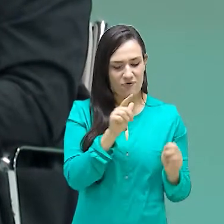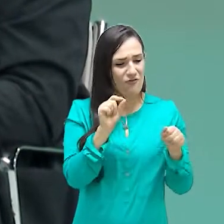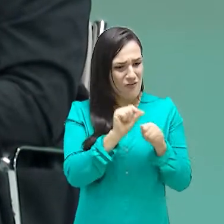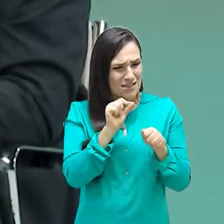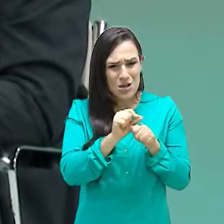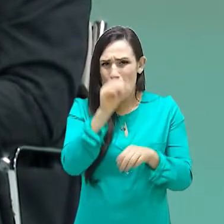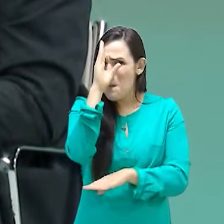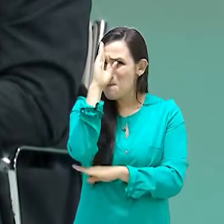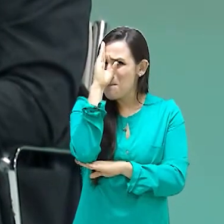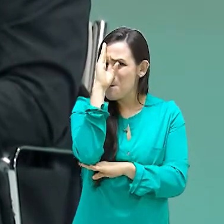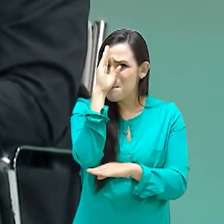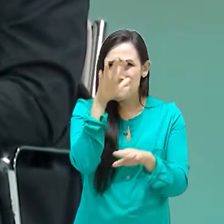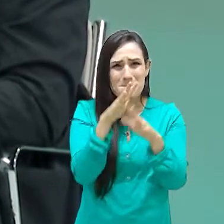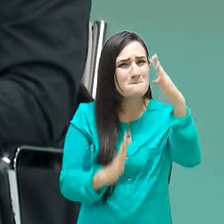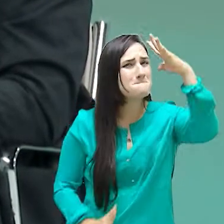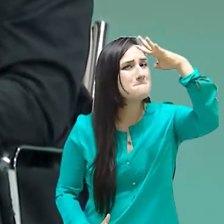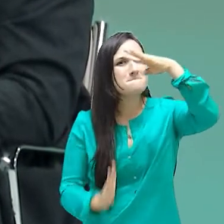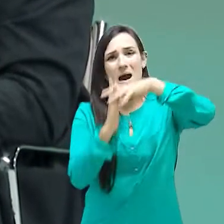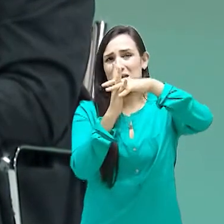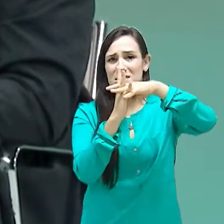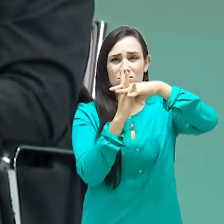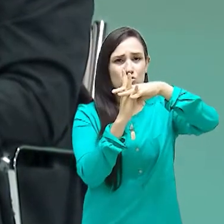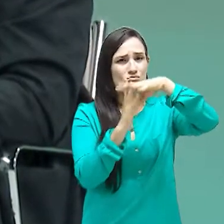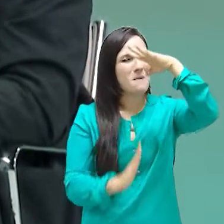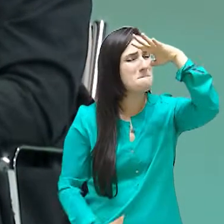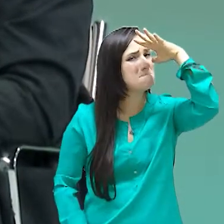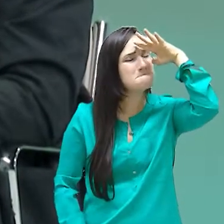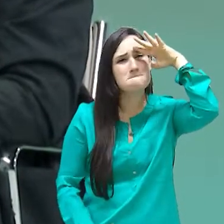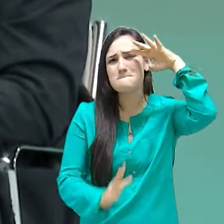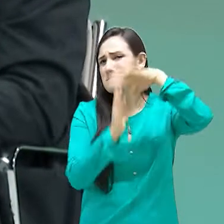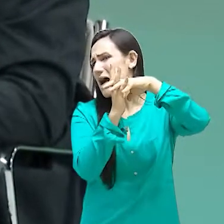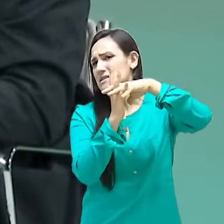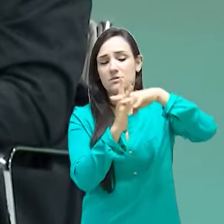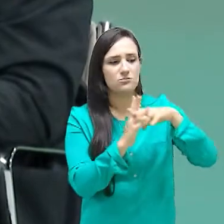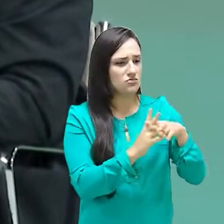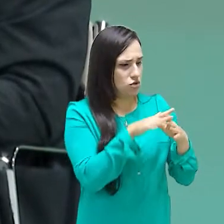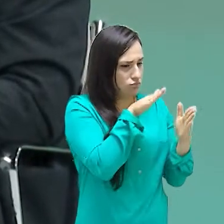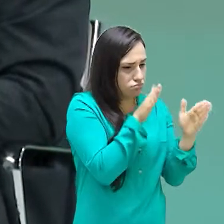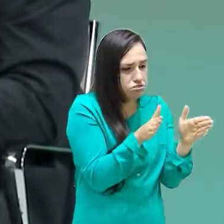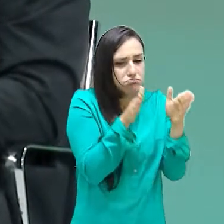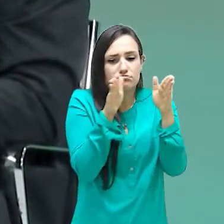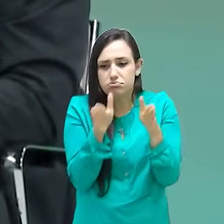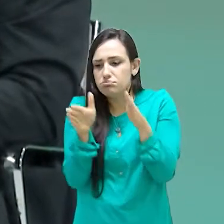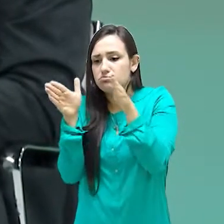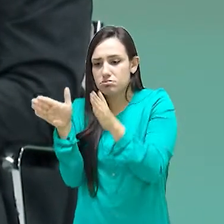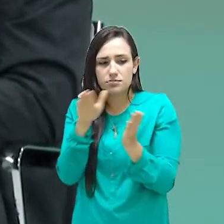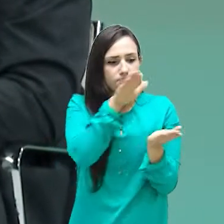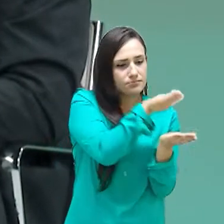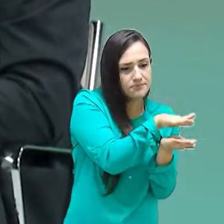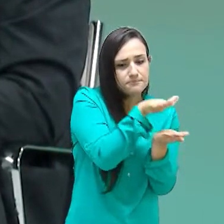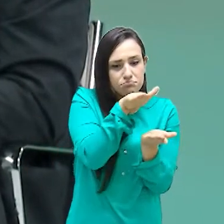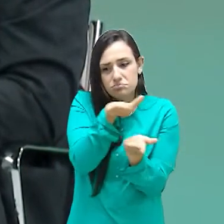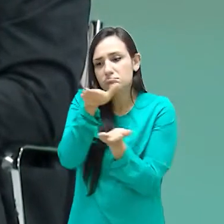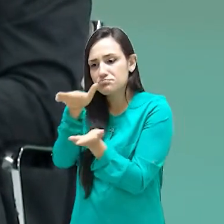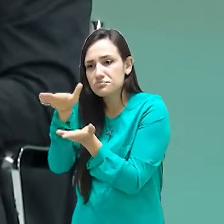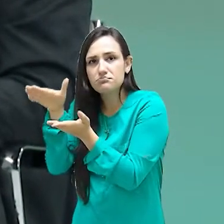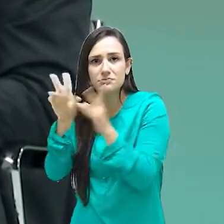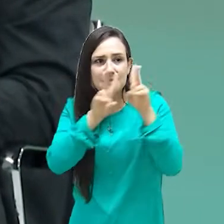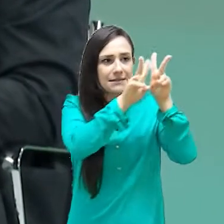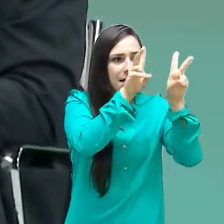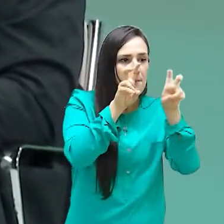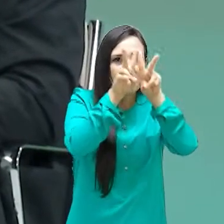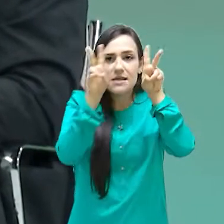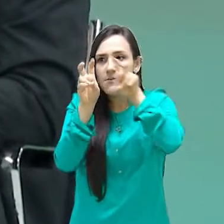divisões, de consolidações para ter um panorama geral. Por exemplo, a gente consegue,